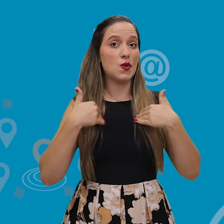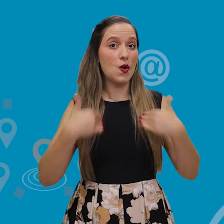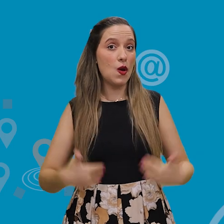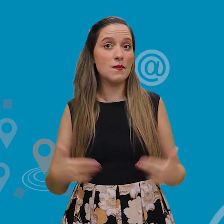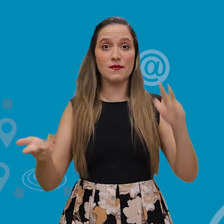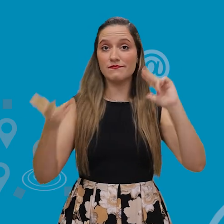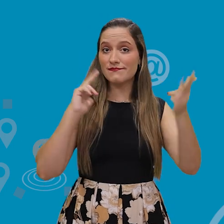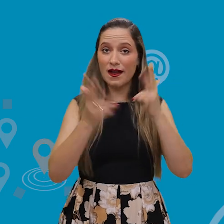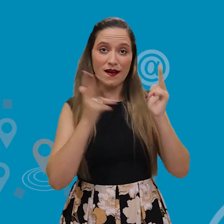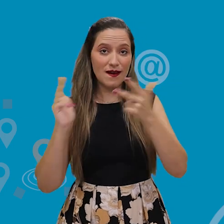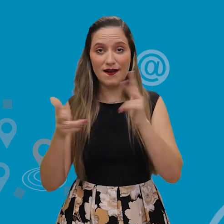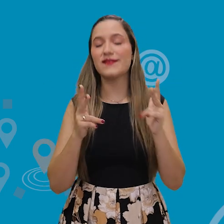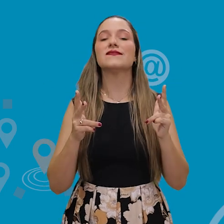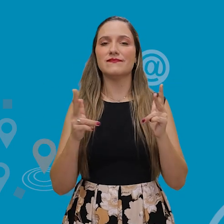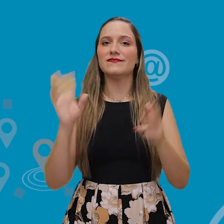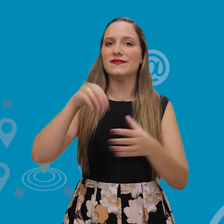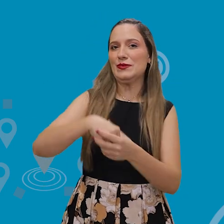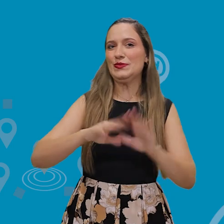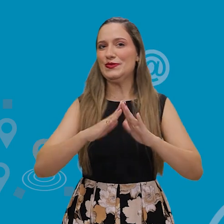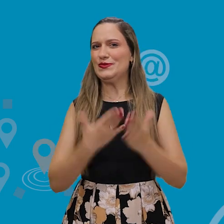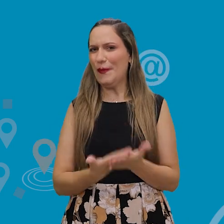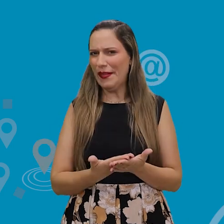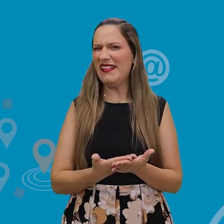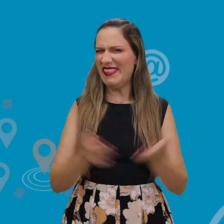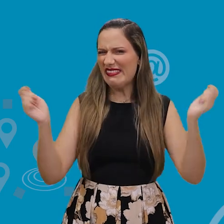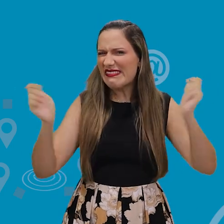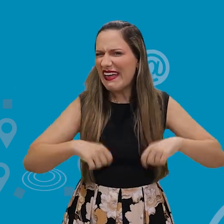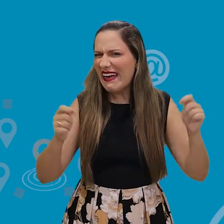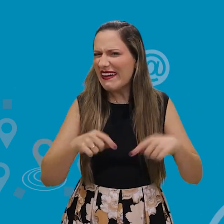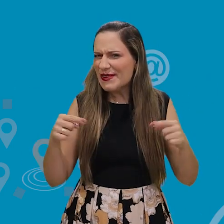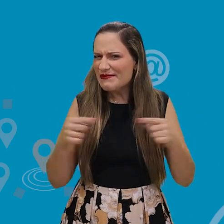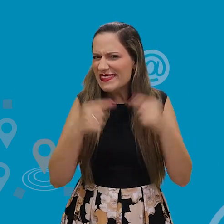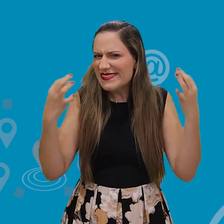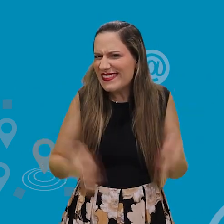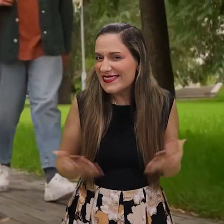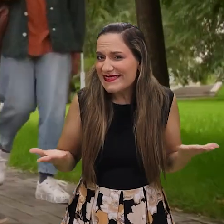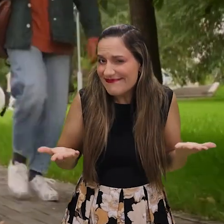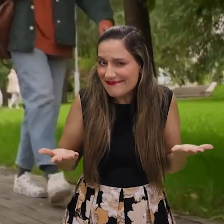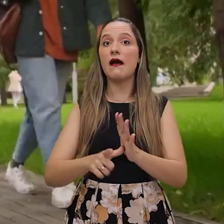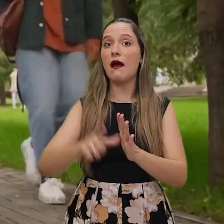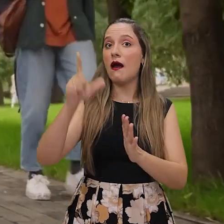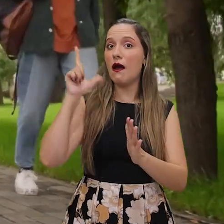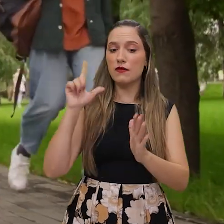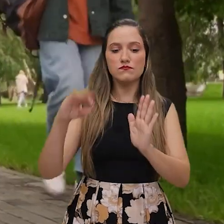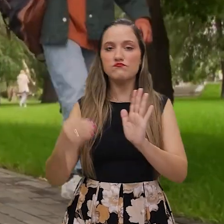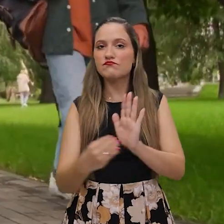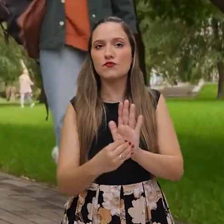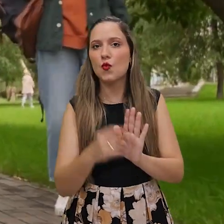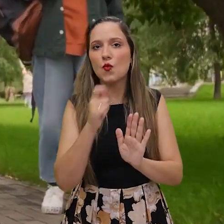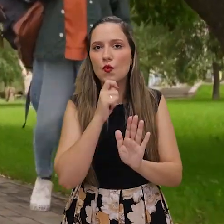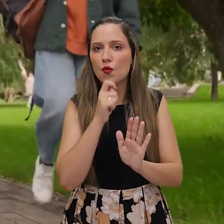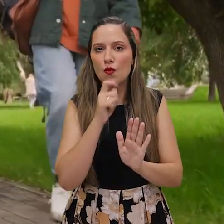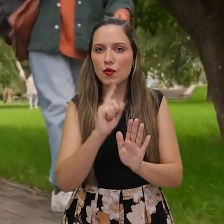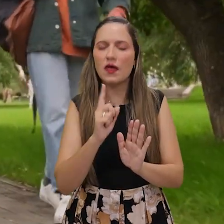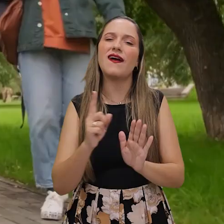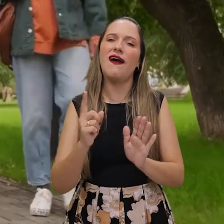Práticas corporais de aventura na escola. Será que dá para fazer isso? Antes da implantação